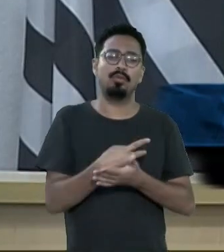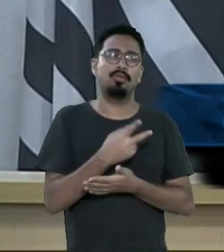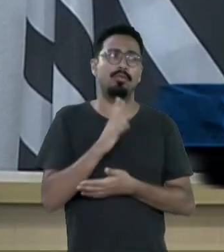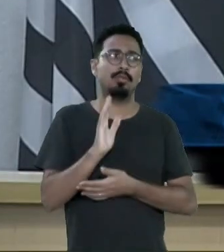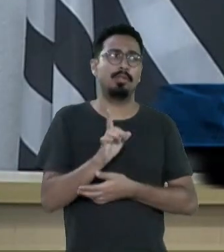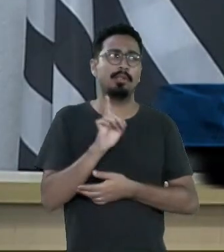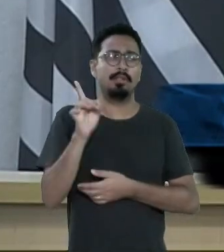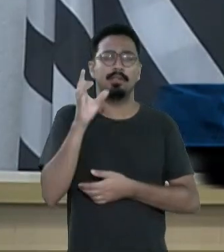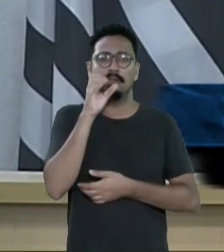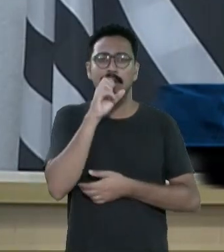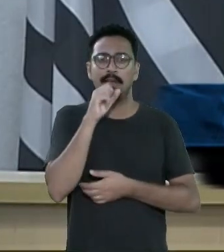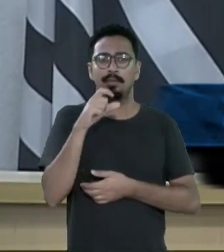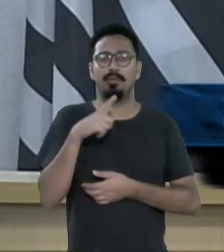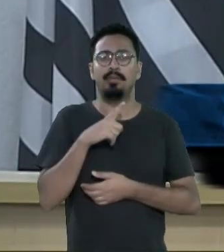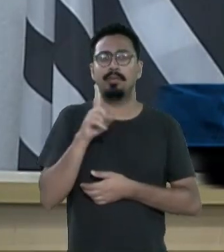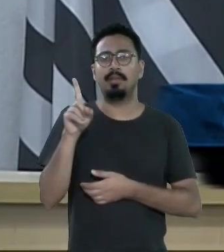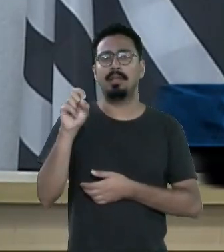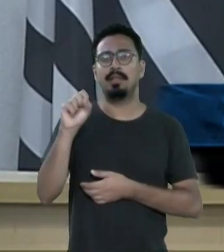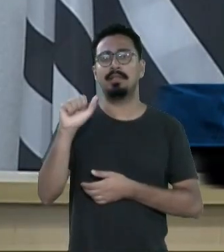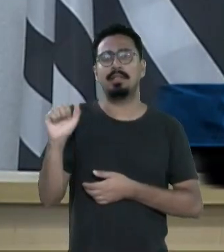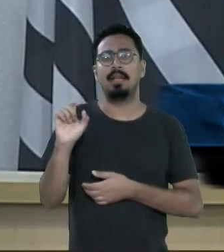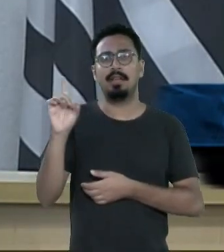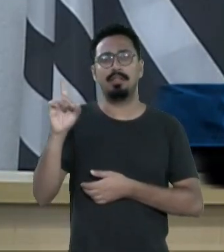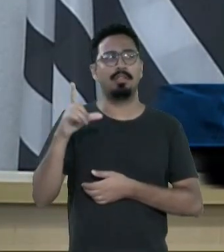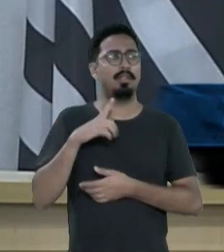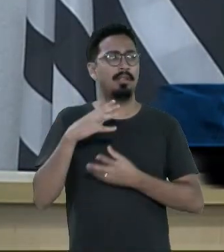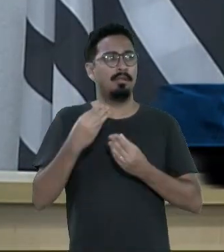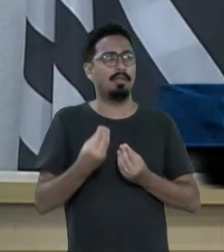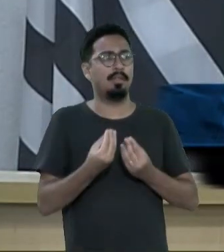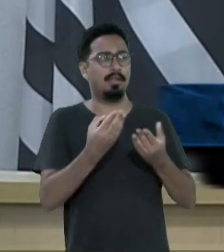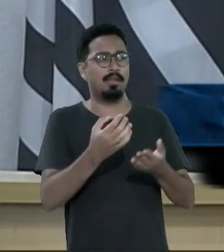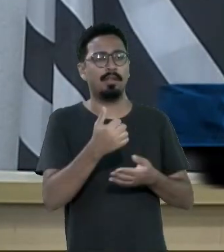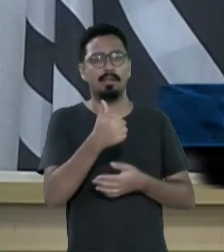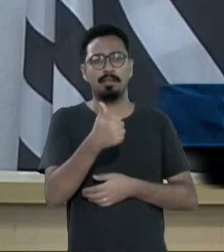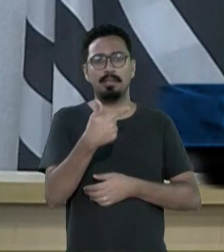lá na antiga escola Saad. Entregaram quase